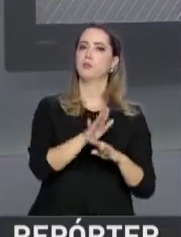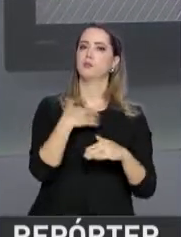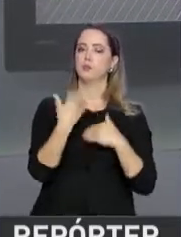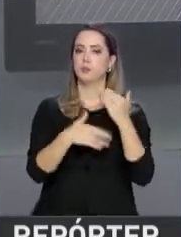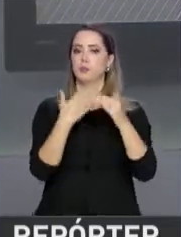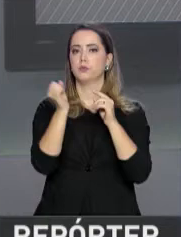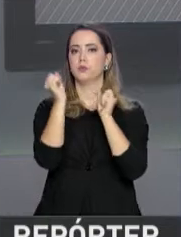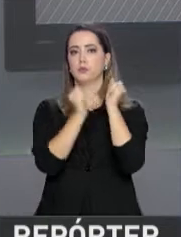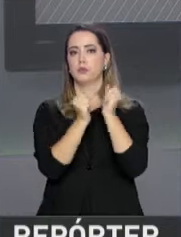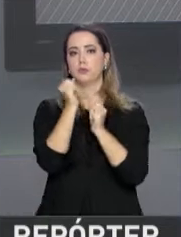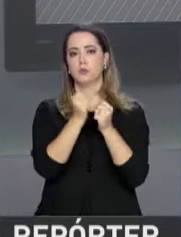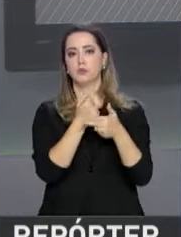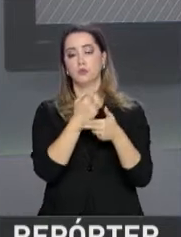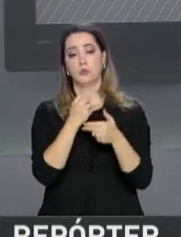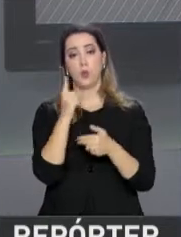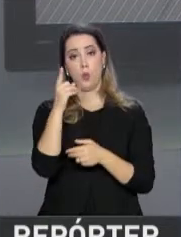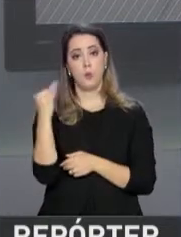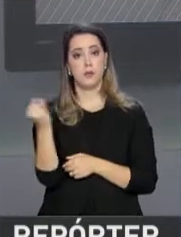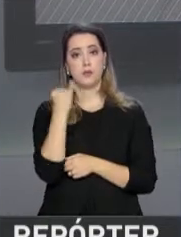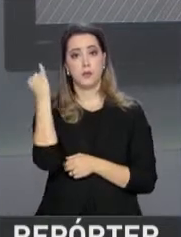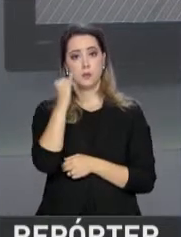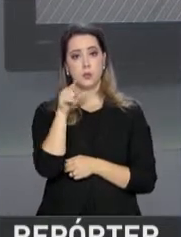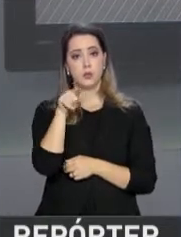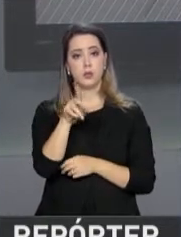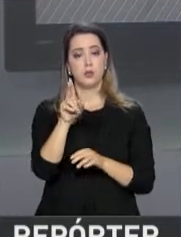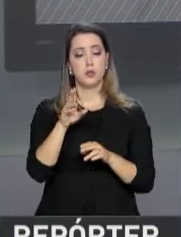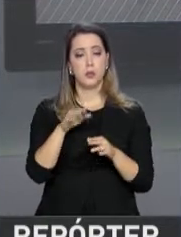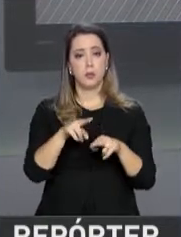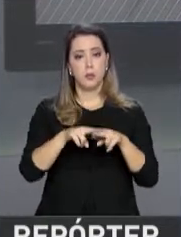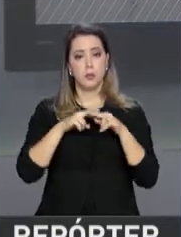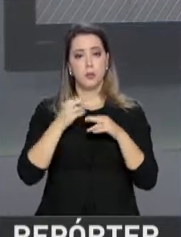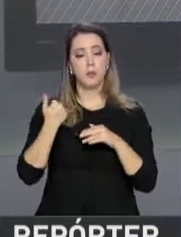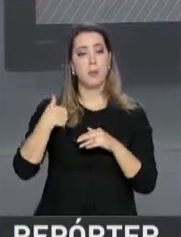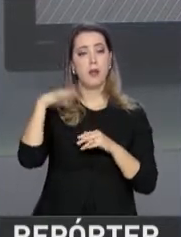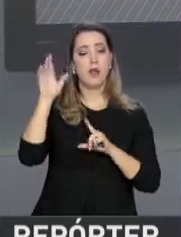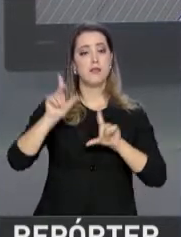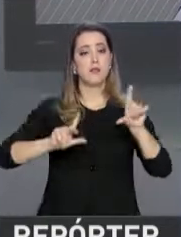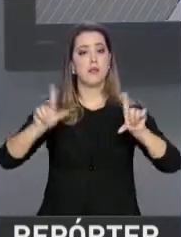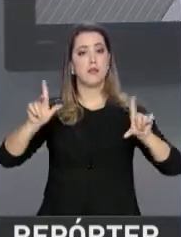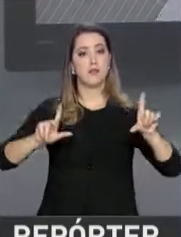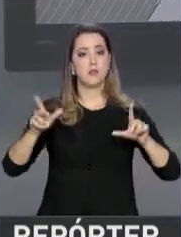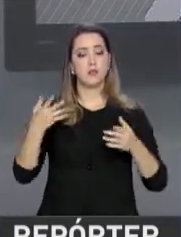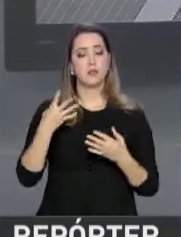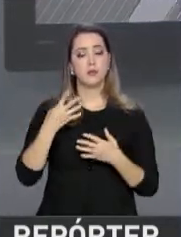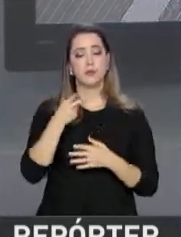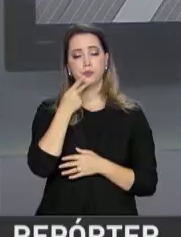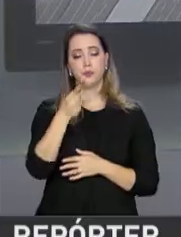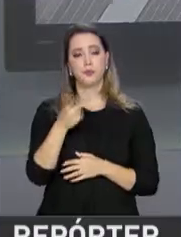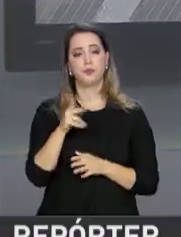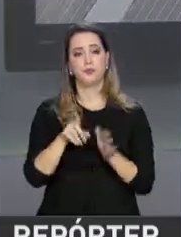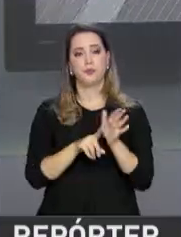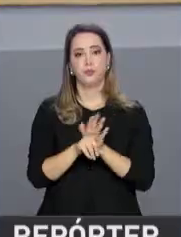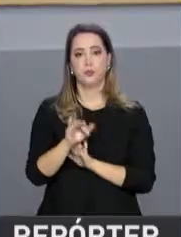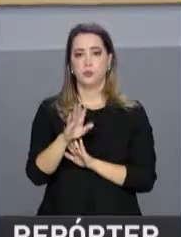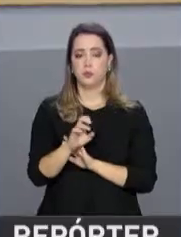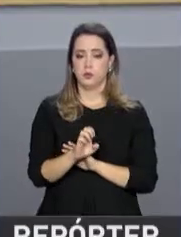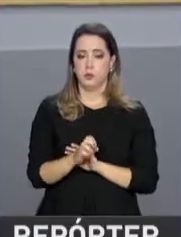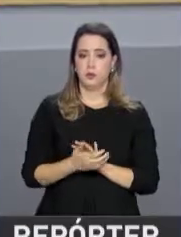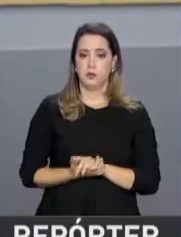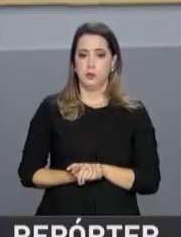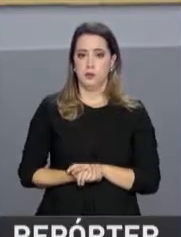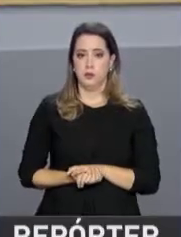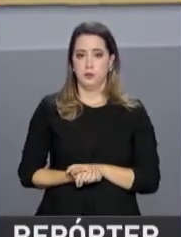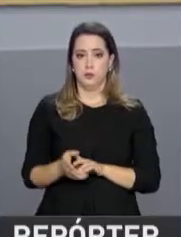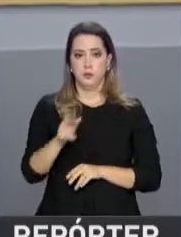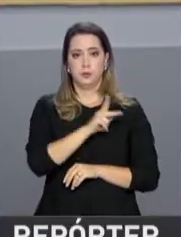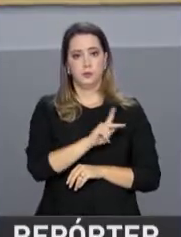o crescimento da indústria um dos destaques ficou por conta do aumento da produção de televisores informou o ibge o